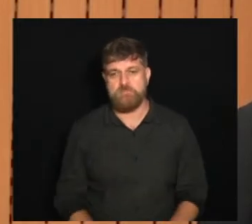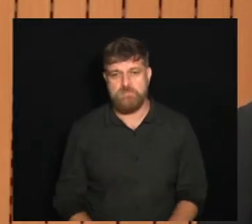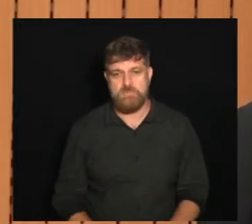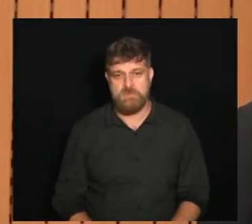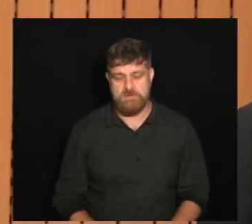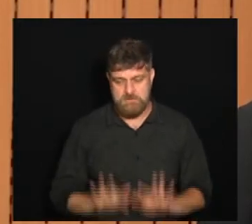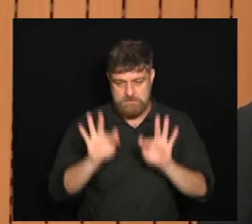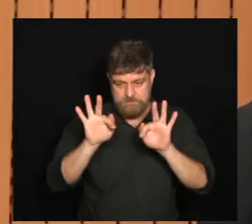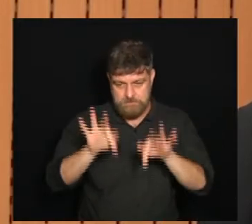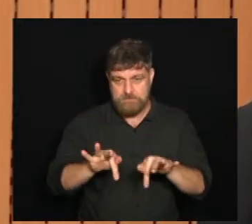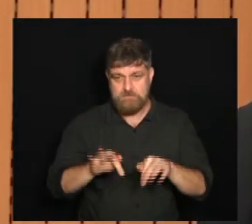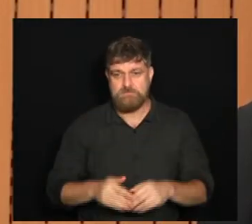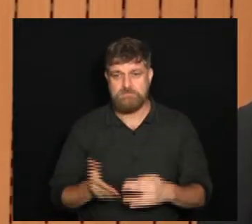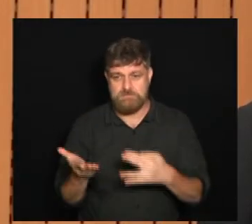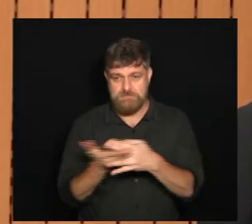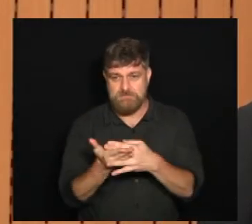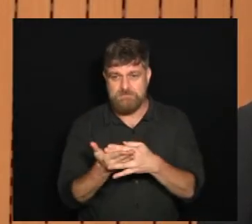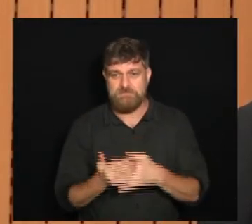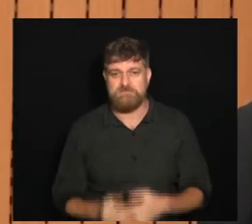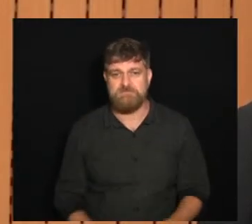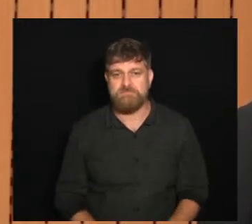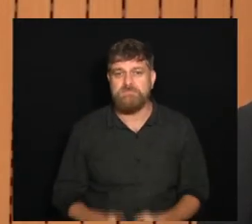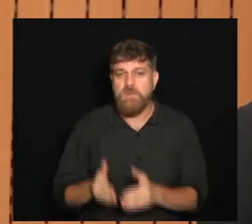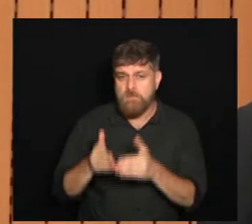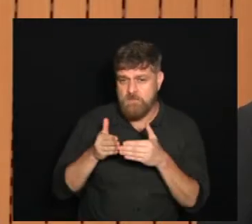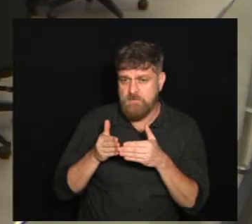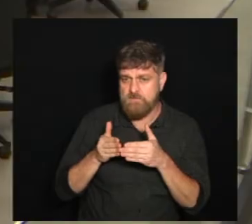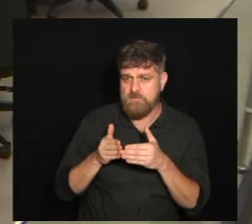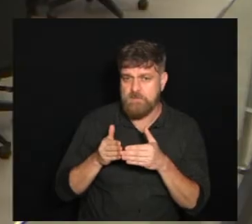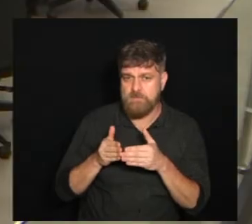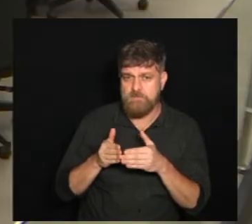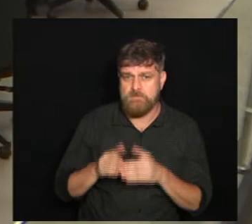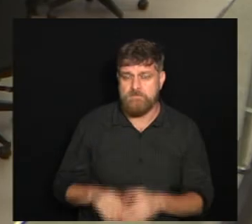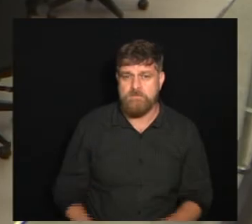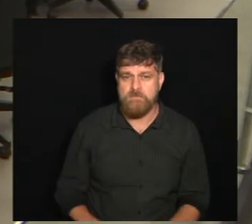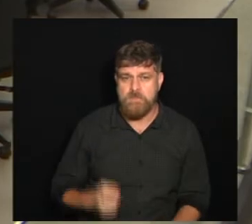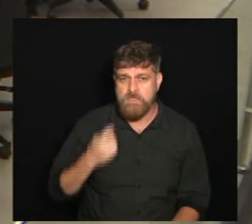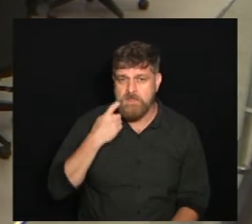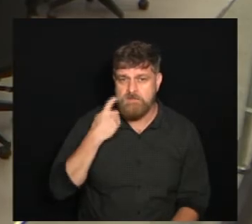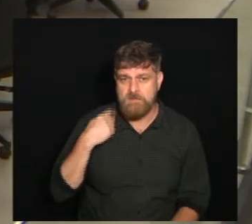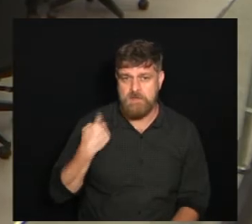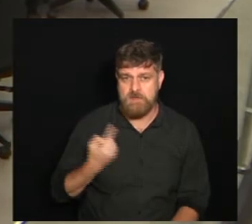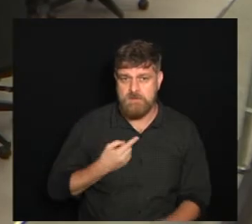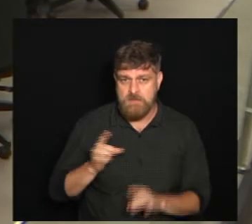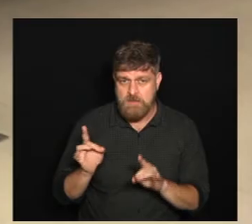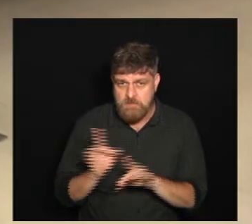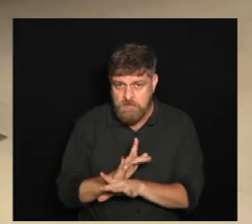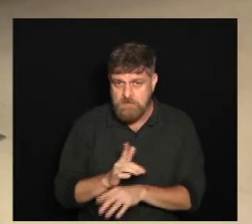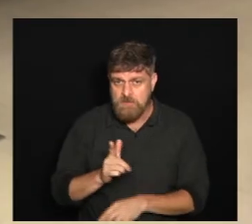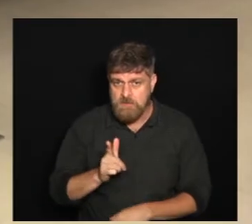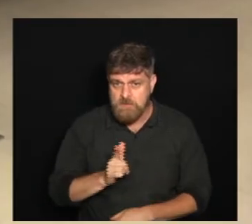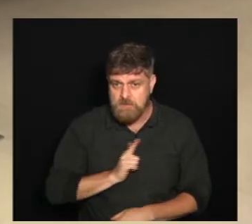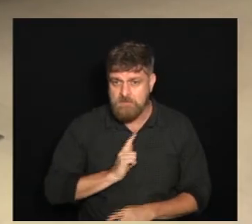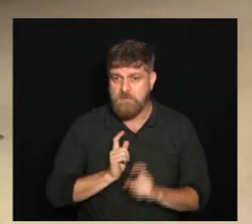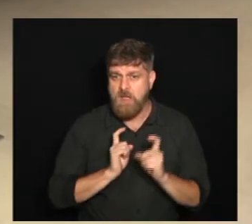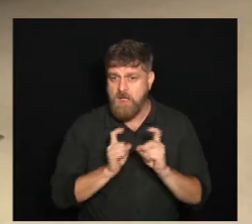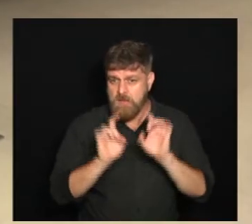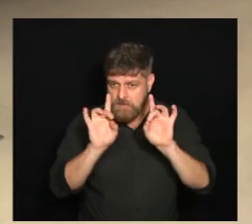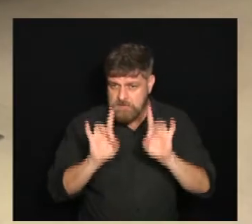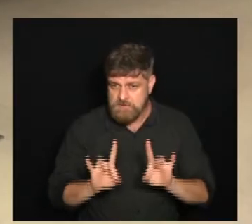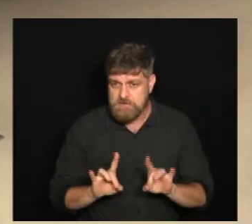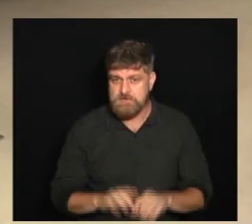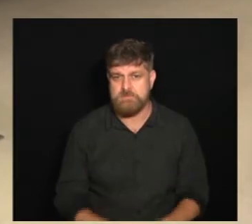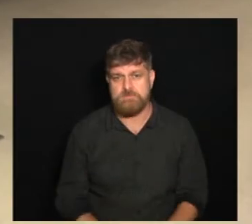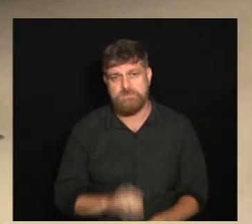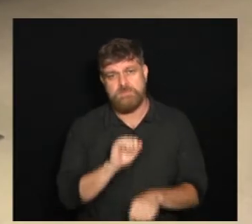declaro suspenso a presente reunião. Senhor presidente, só pela ordem, só para... Pois não, você falou vereador. de sexta-feira estarmos à disposição, teremos uma reunião extraordinária na O senhor